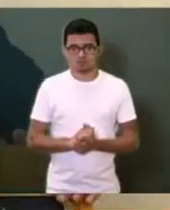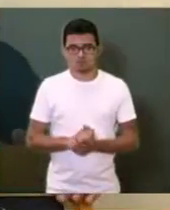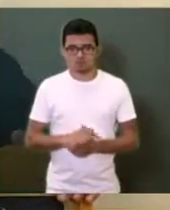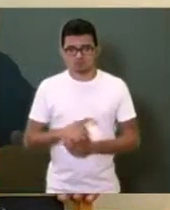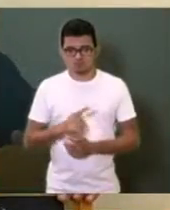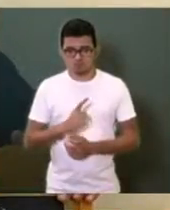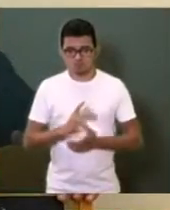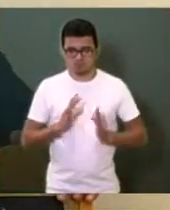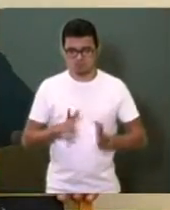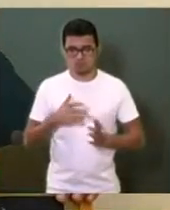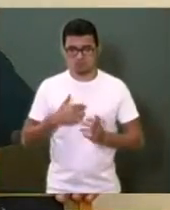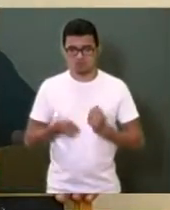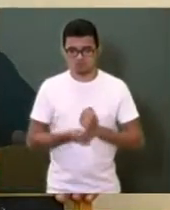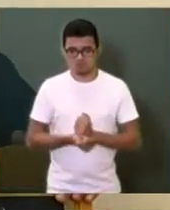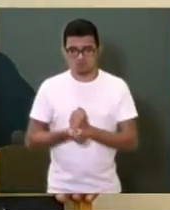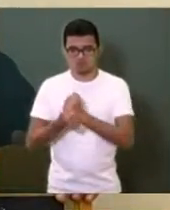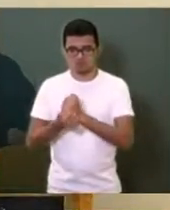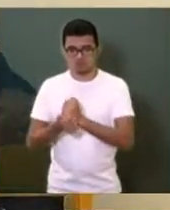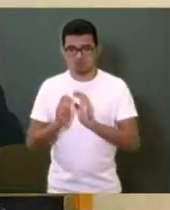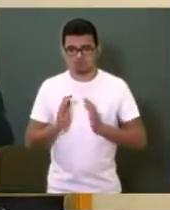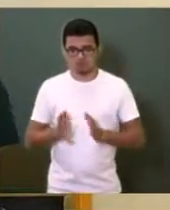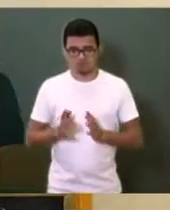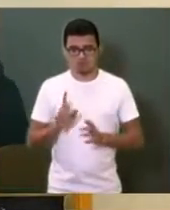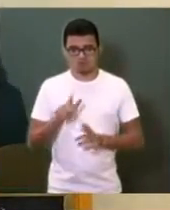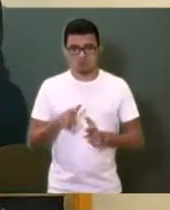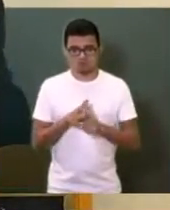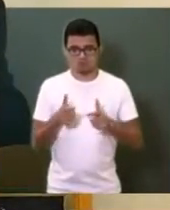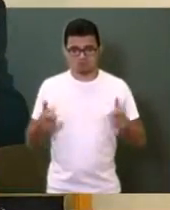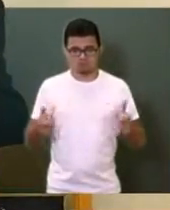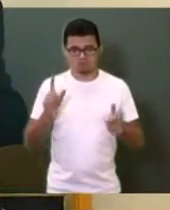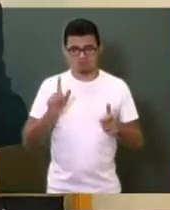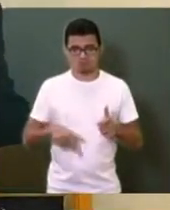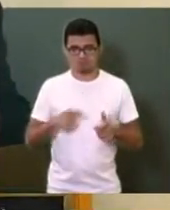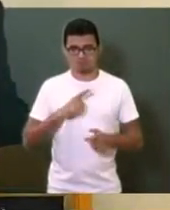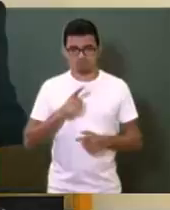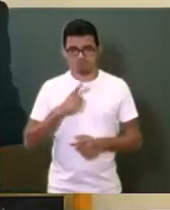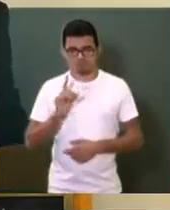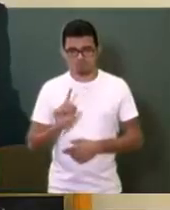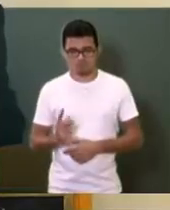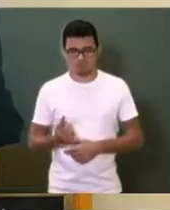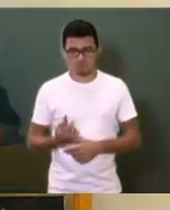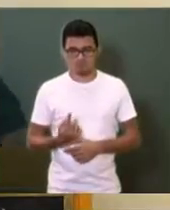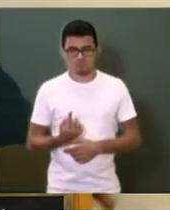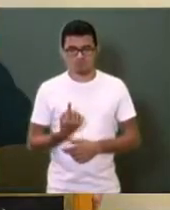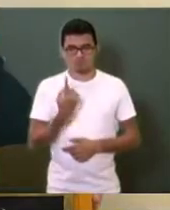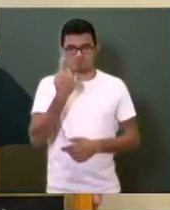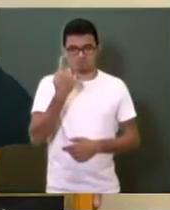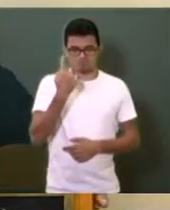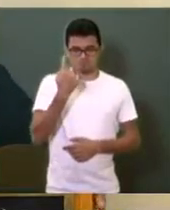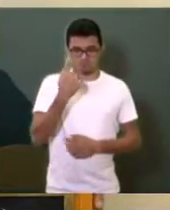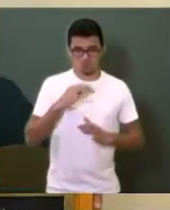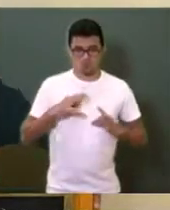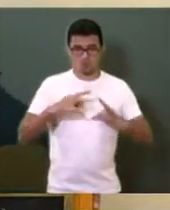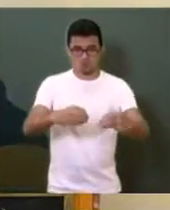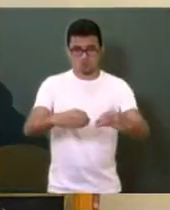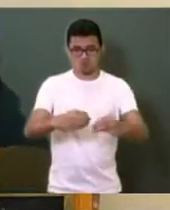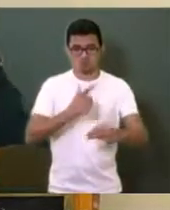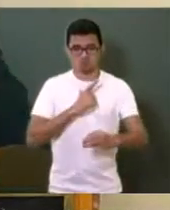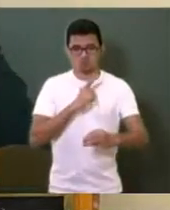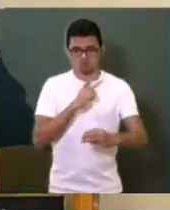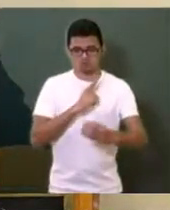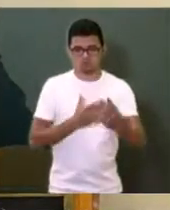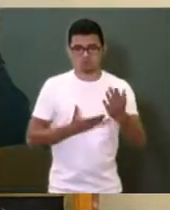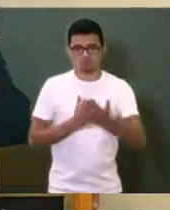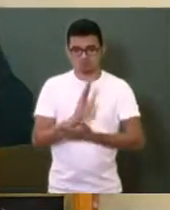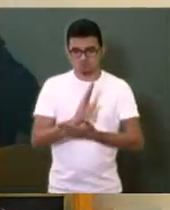apoiaram o meu projeto da qual a maioria foi por unanimidade coisa que é extremamente difícil você passar o